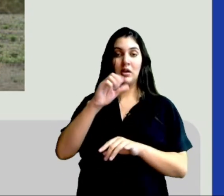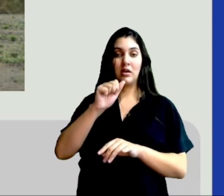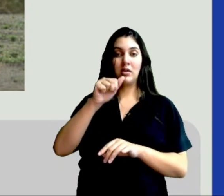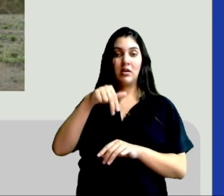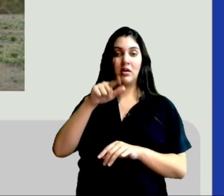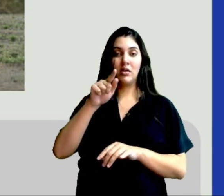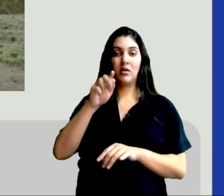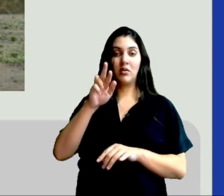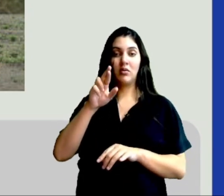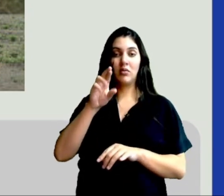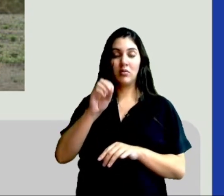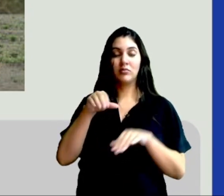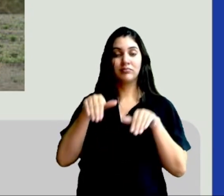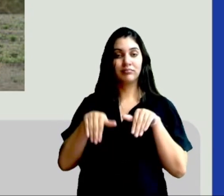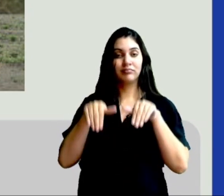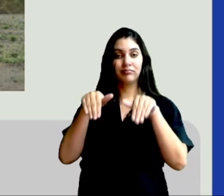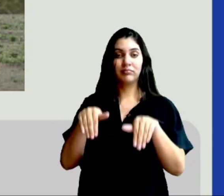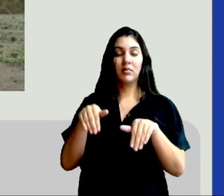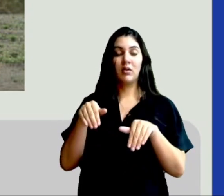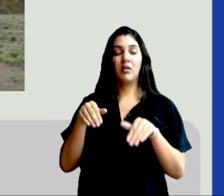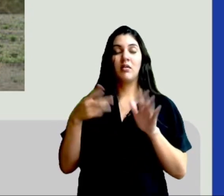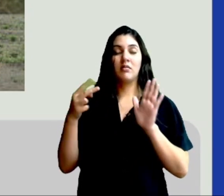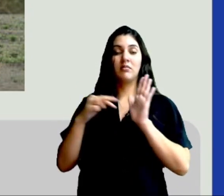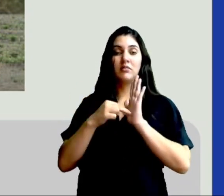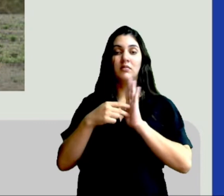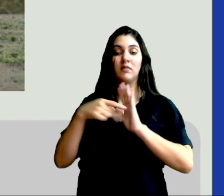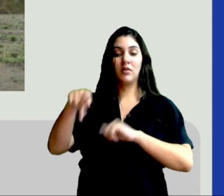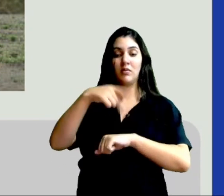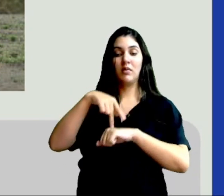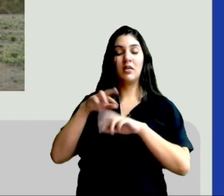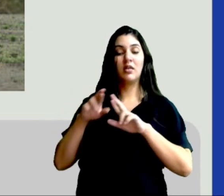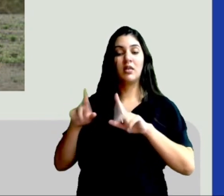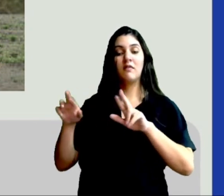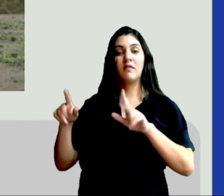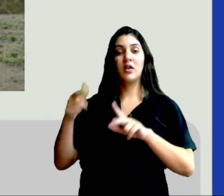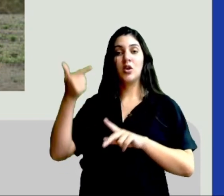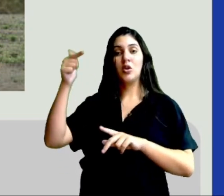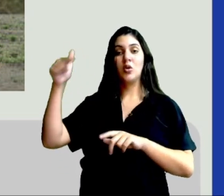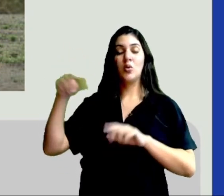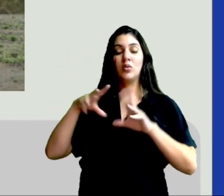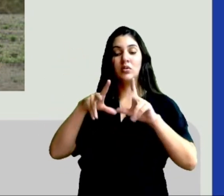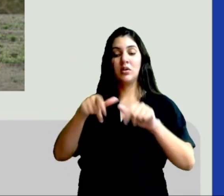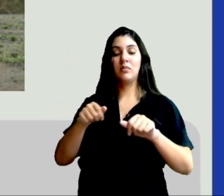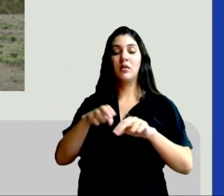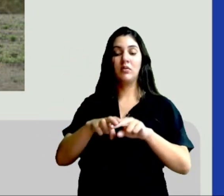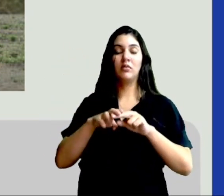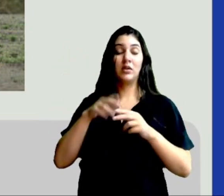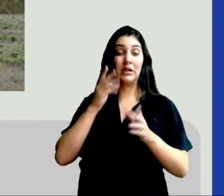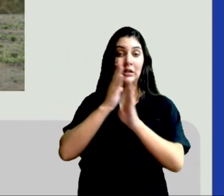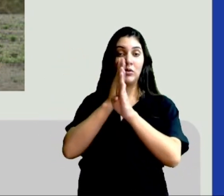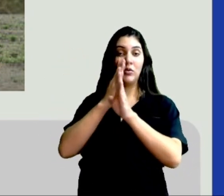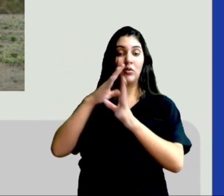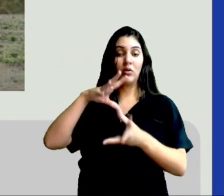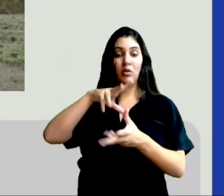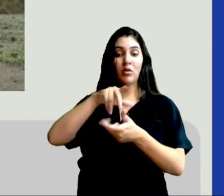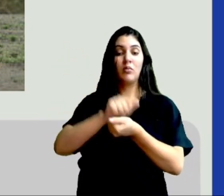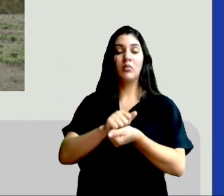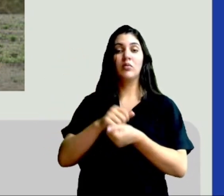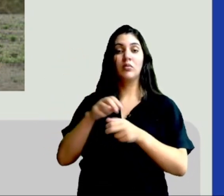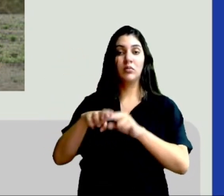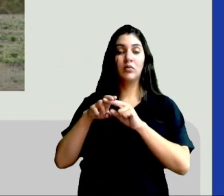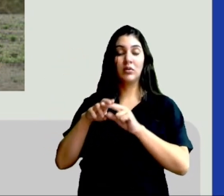né, que eles são bem diferentes, né, de outros animais que a gente encontra no mundo, por conta que do isolamento proporcionou